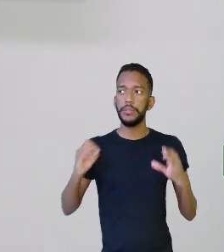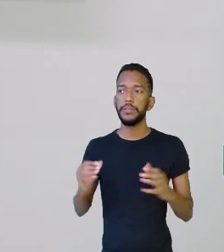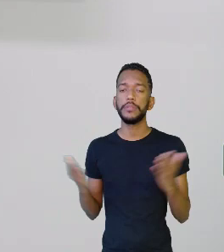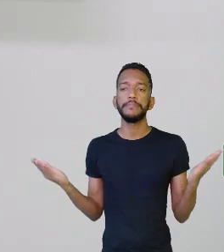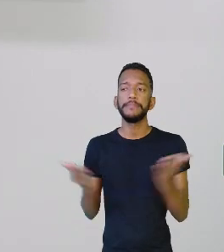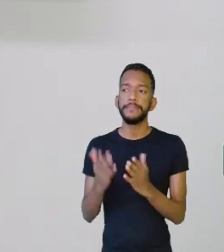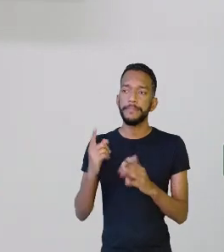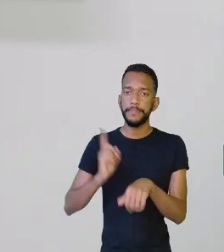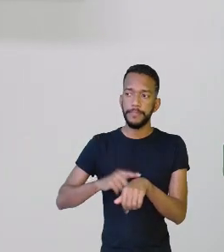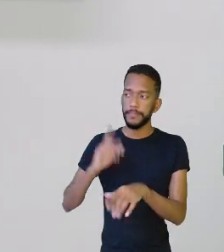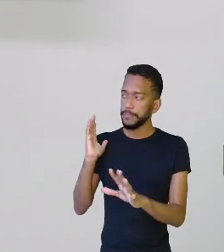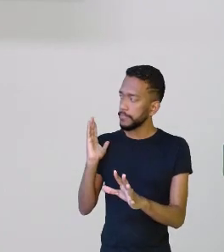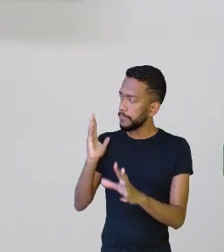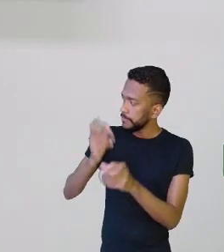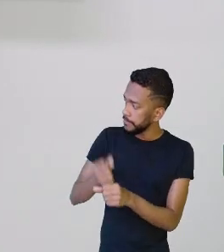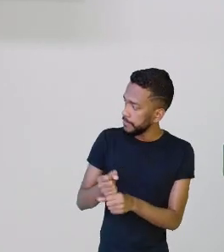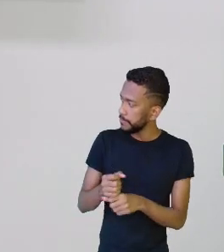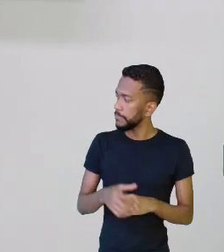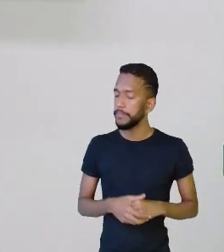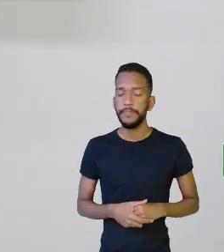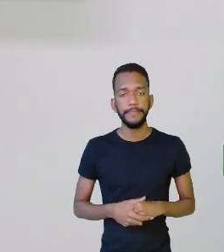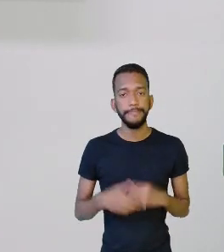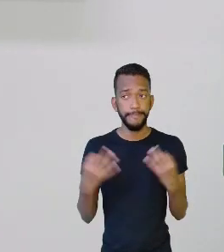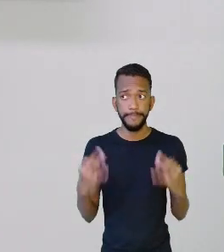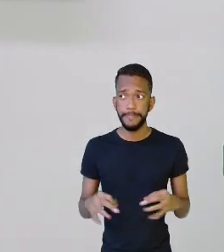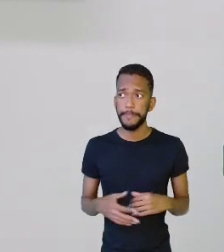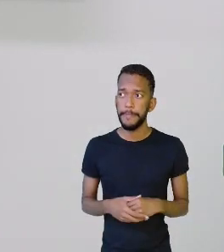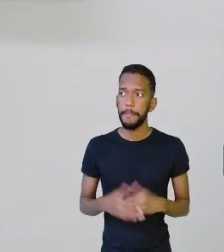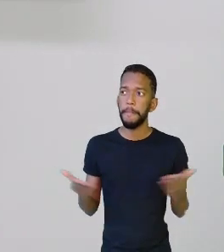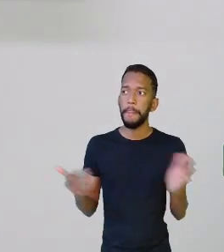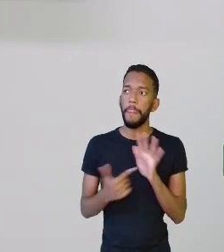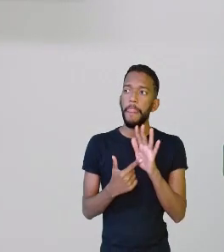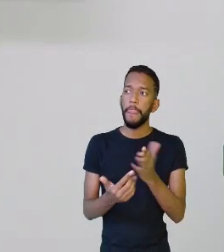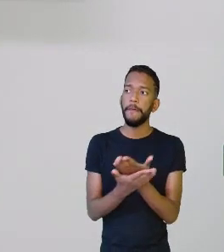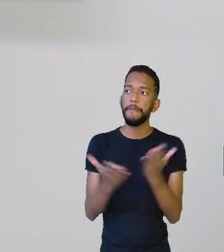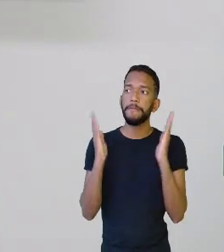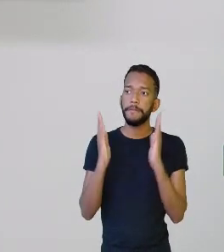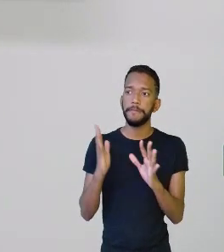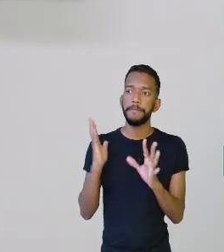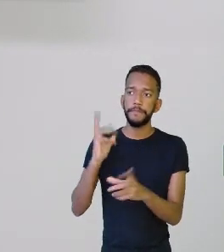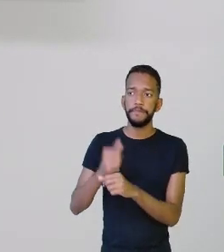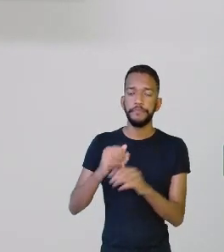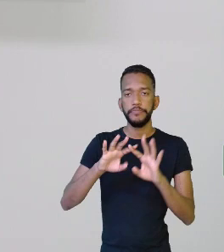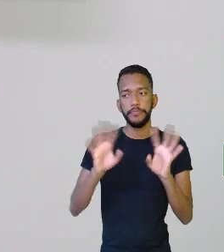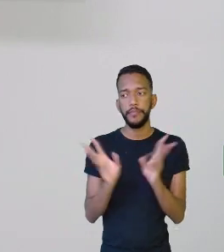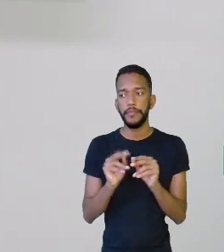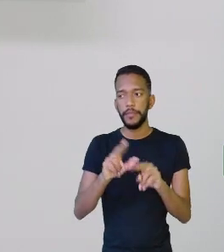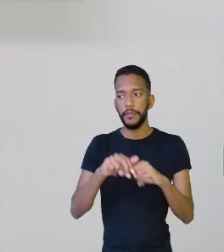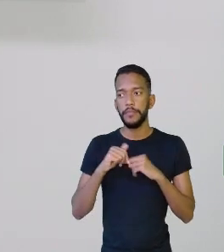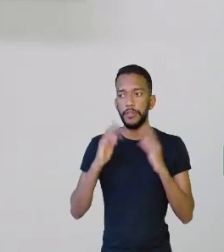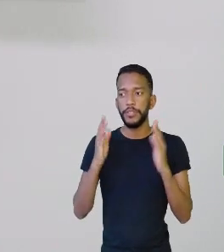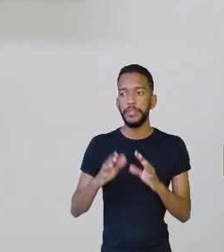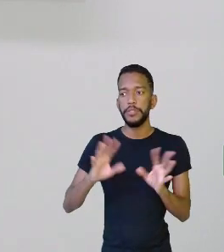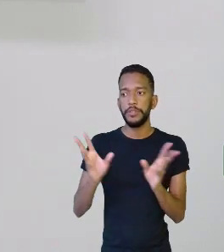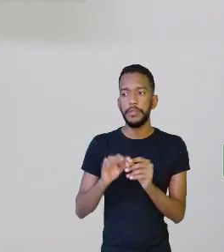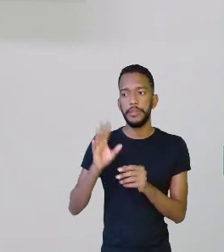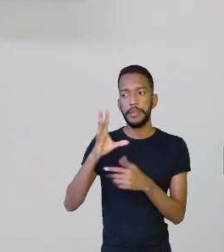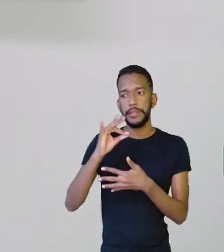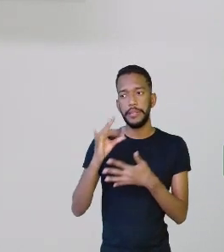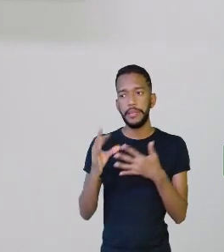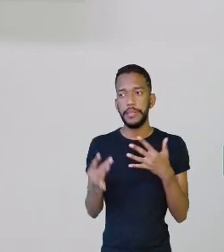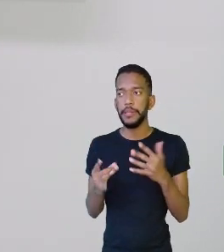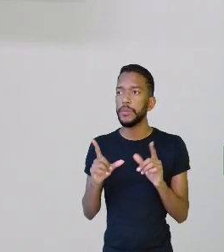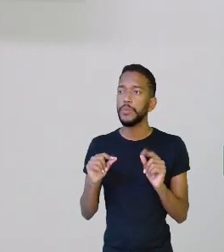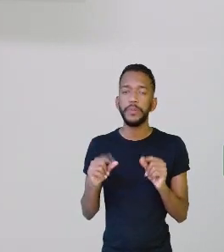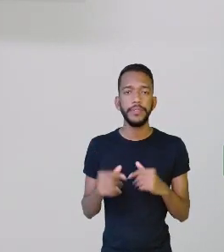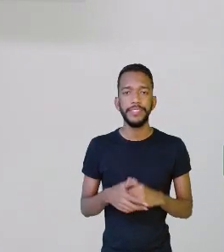para a nossa revisão, certo? E aí eu trouxe para vocês uma breve revisão, porque esse conteúdo foi bem explicado, que